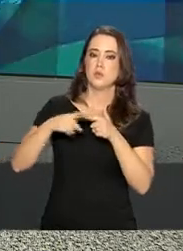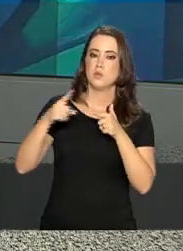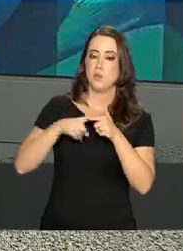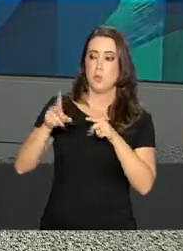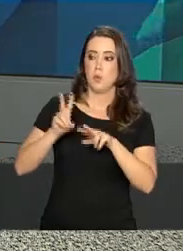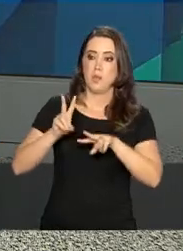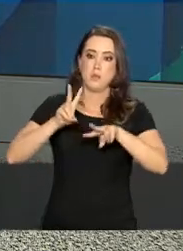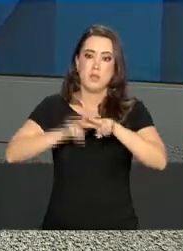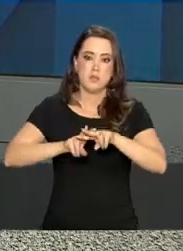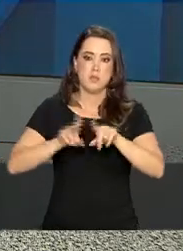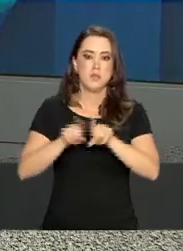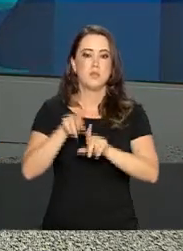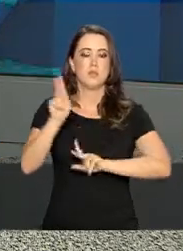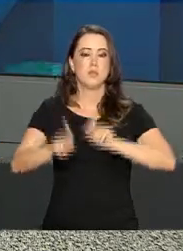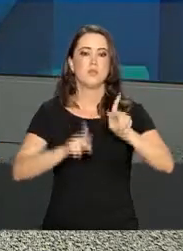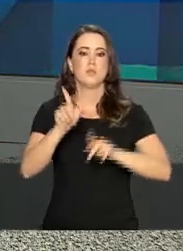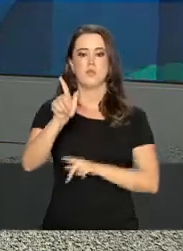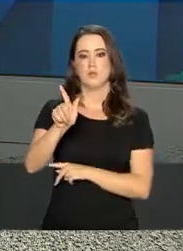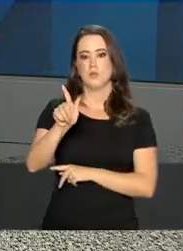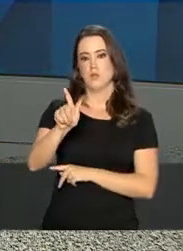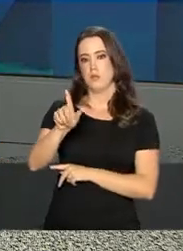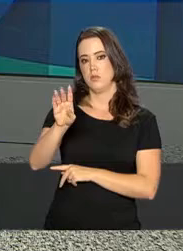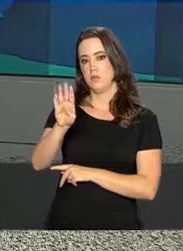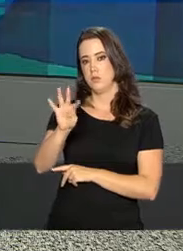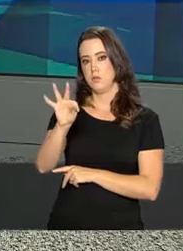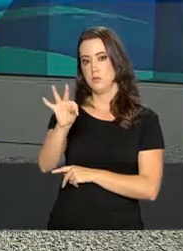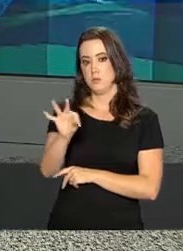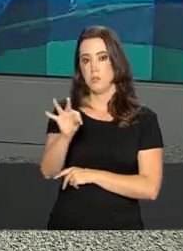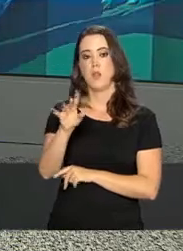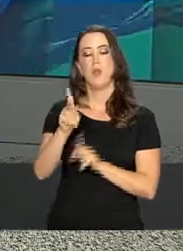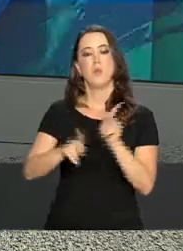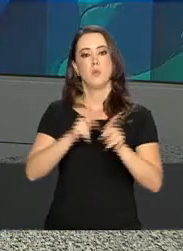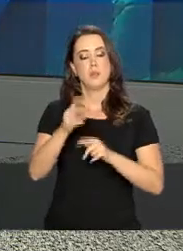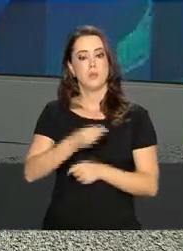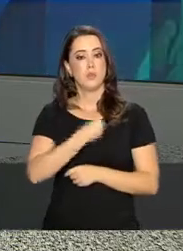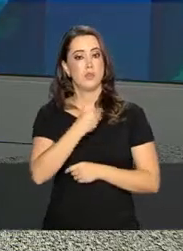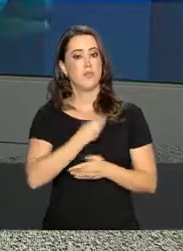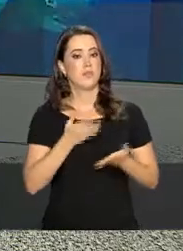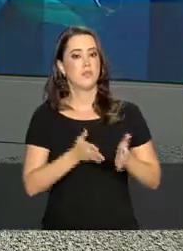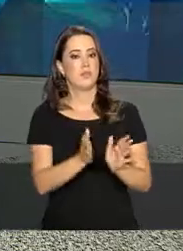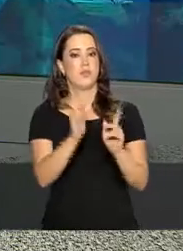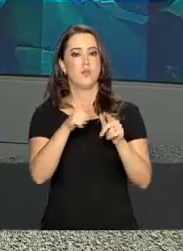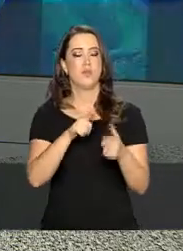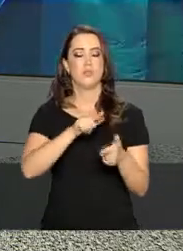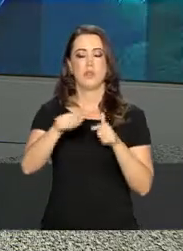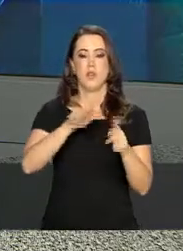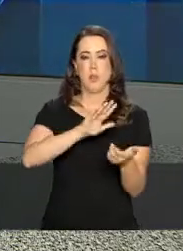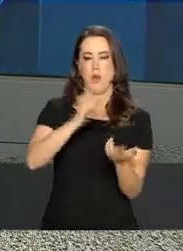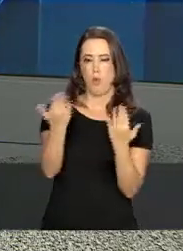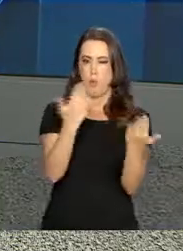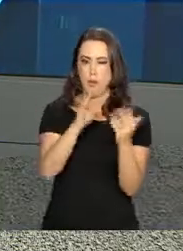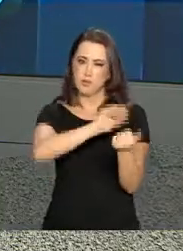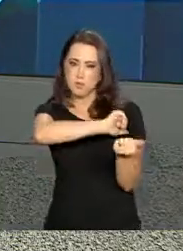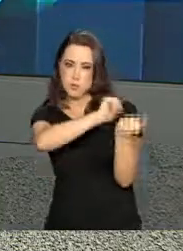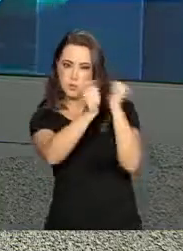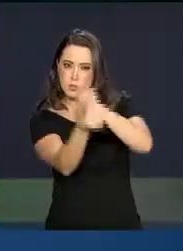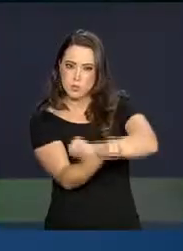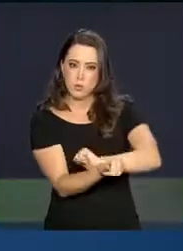em restrição de liberdade, população LGBT, população em situação de rua, trabalho escravo, entre outros